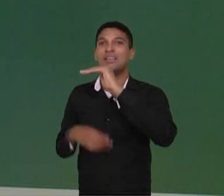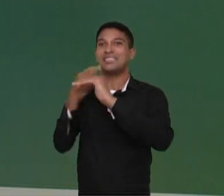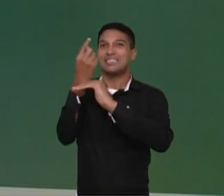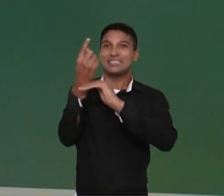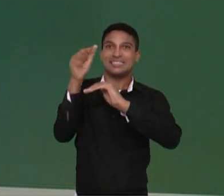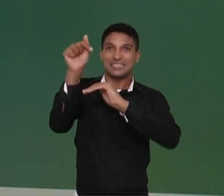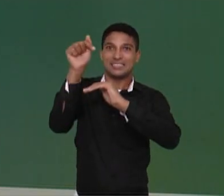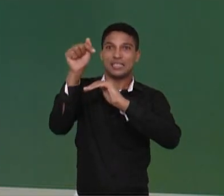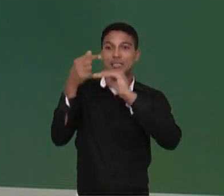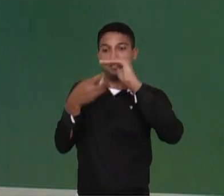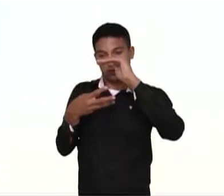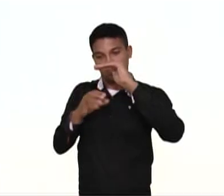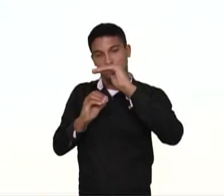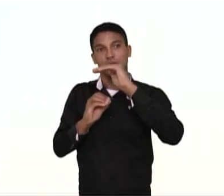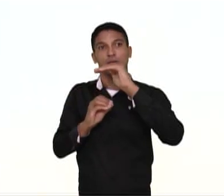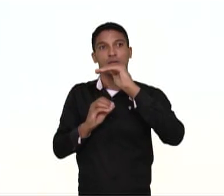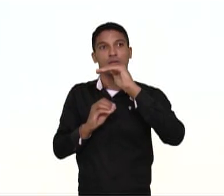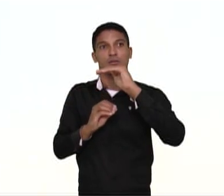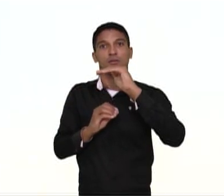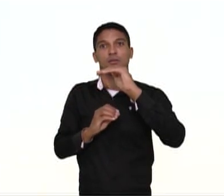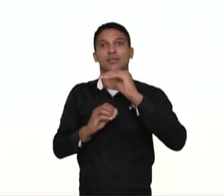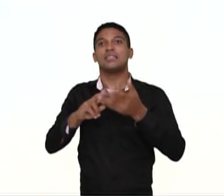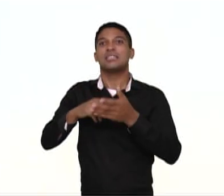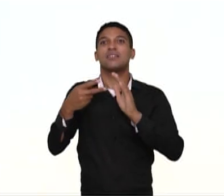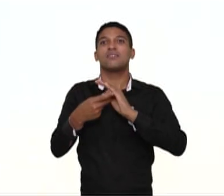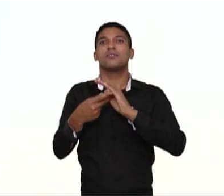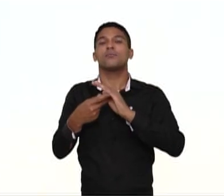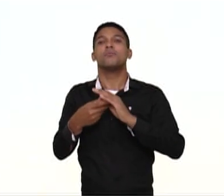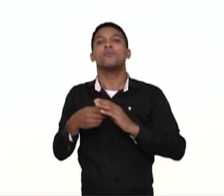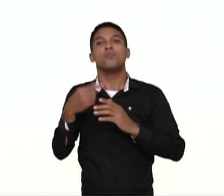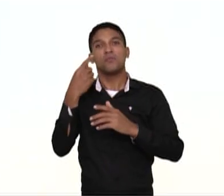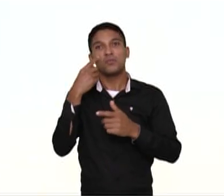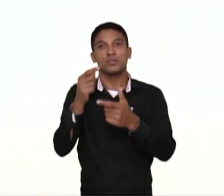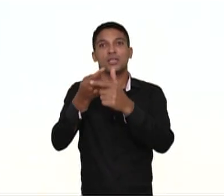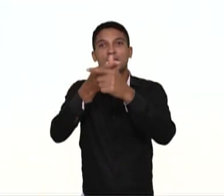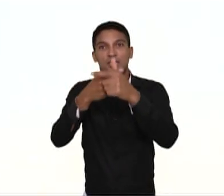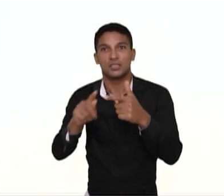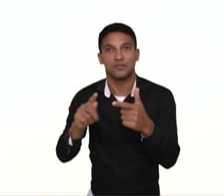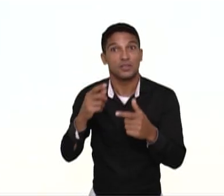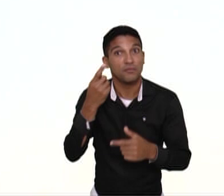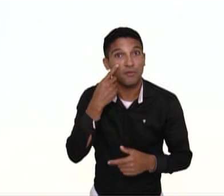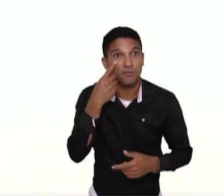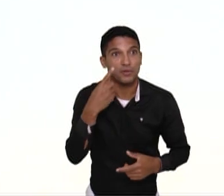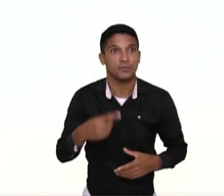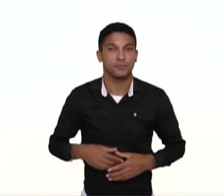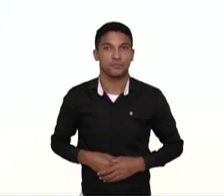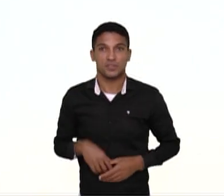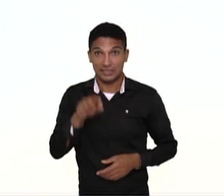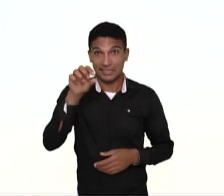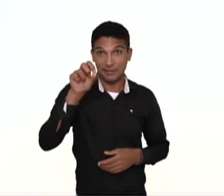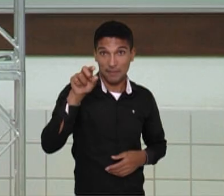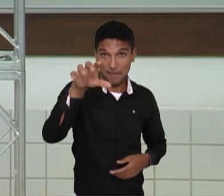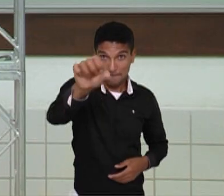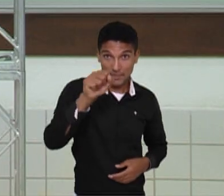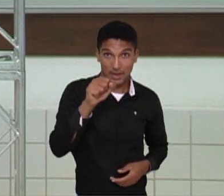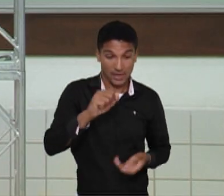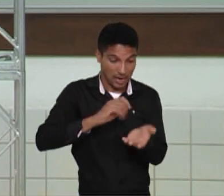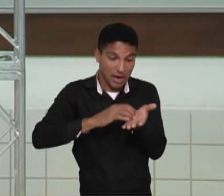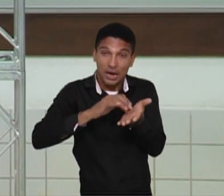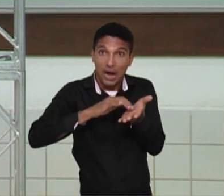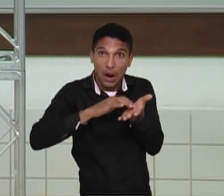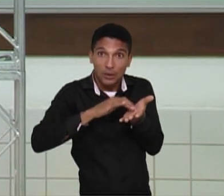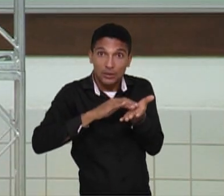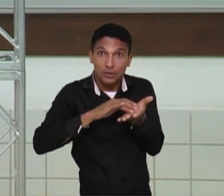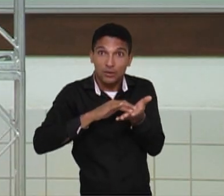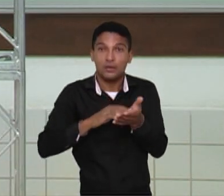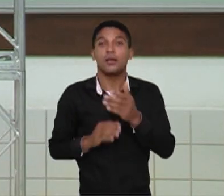17 por 40, quando você divide, mais uma vez, aí, se você pegar a tua calculadora e dividir 17